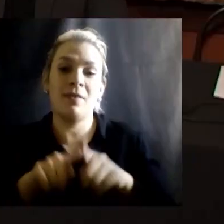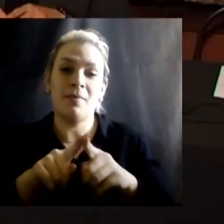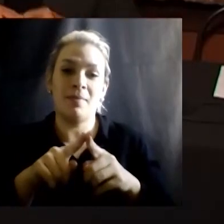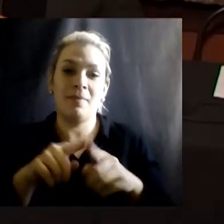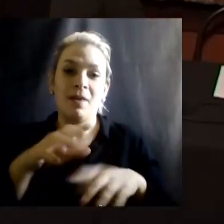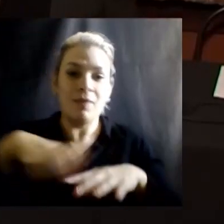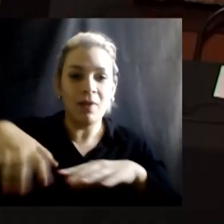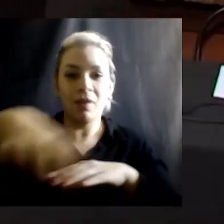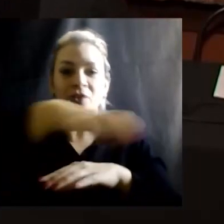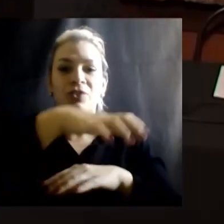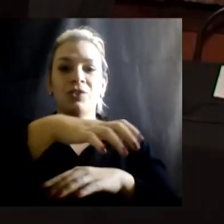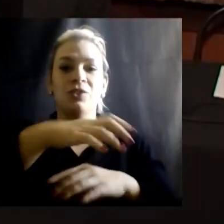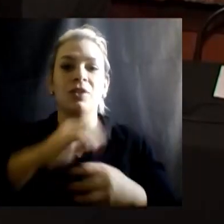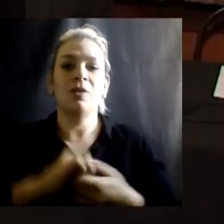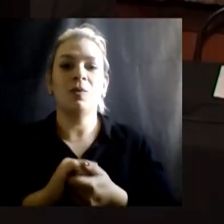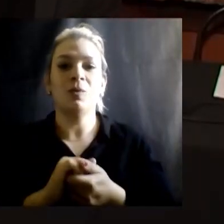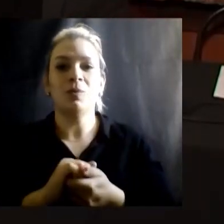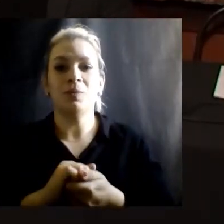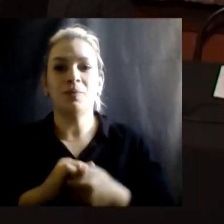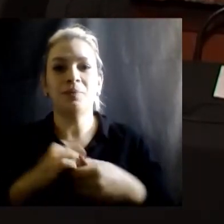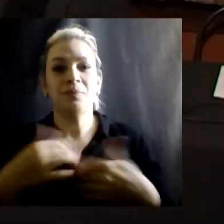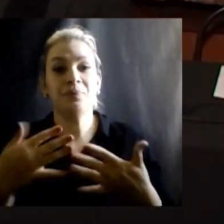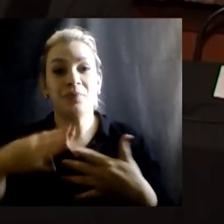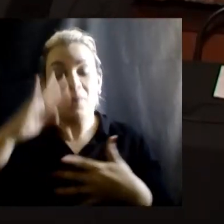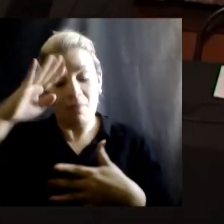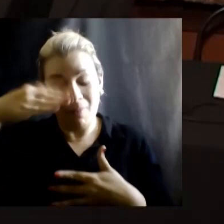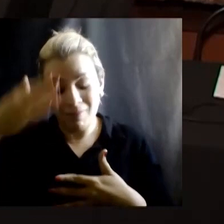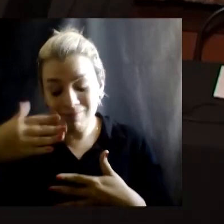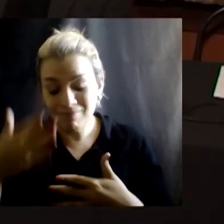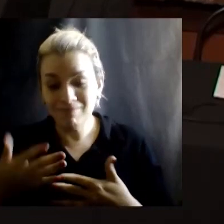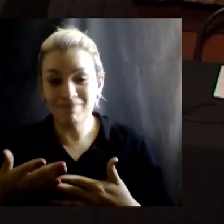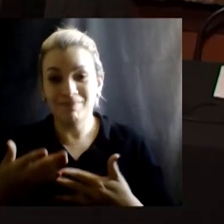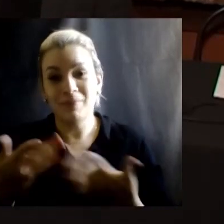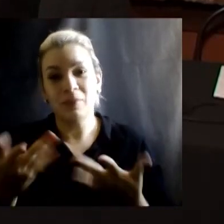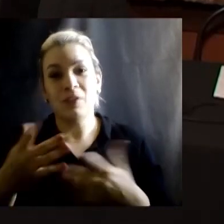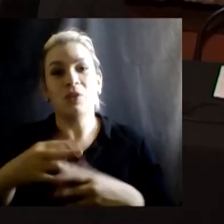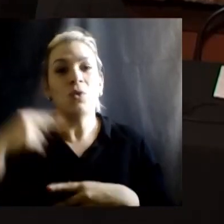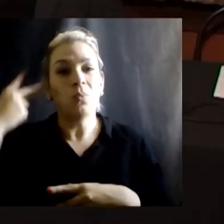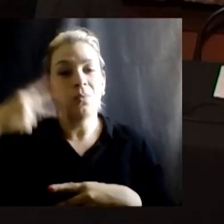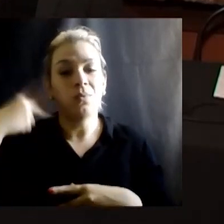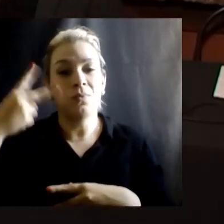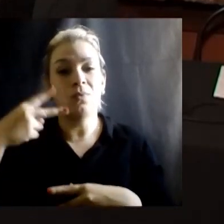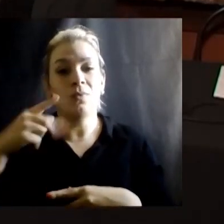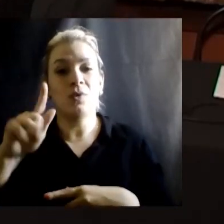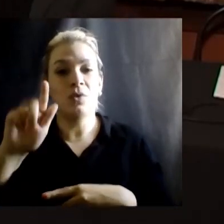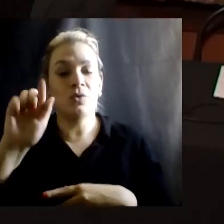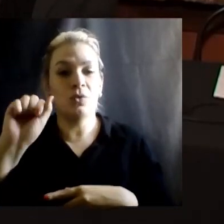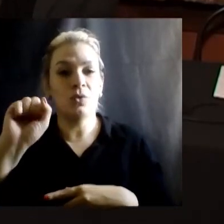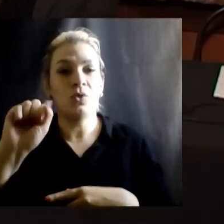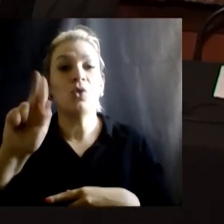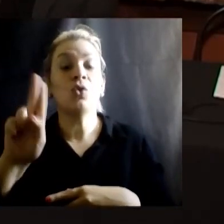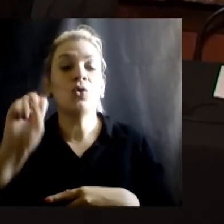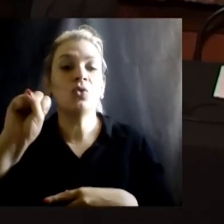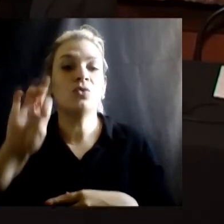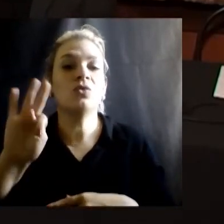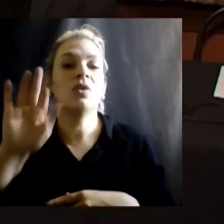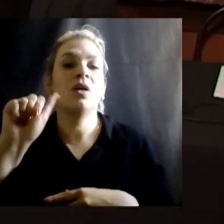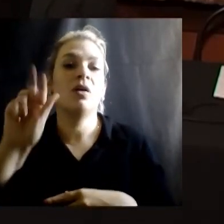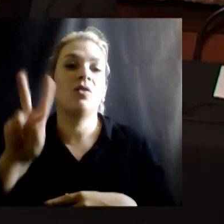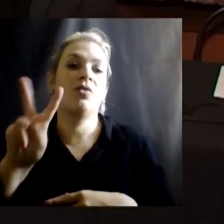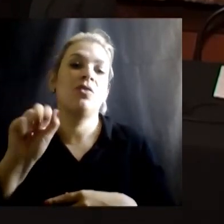A entrega da honraria foi conduzida pelo vereador Gustavo Peta. O diploma de mérito gastronômico